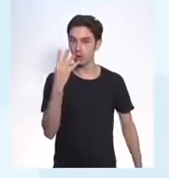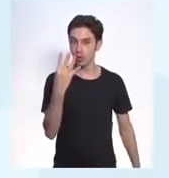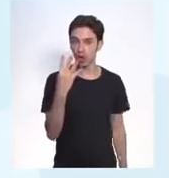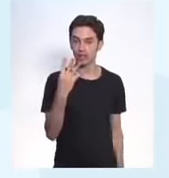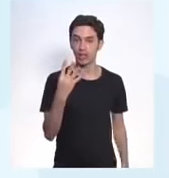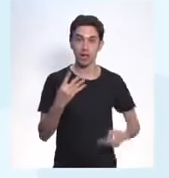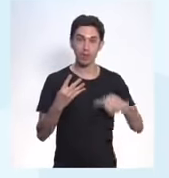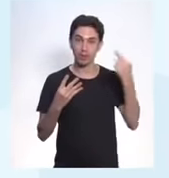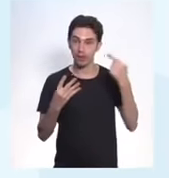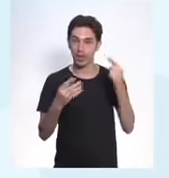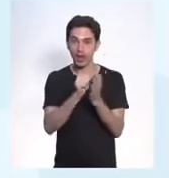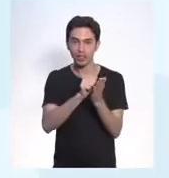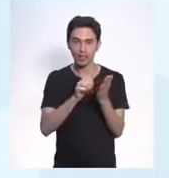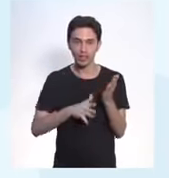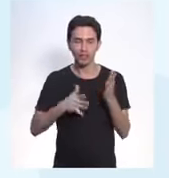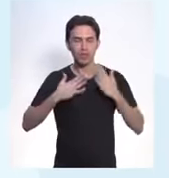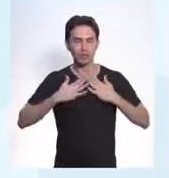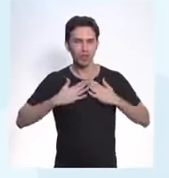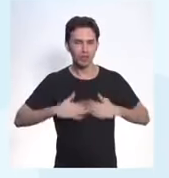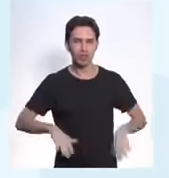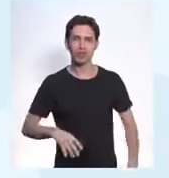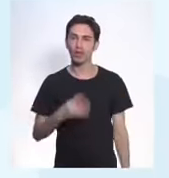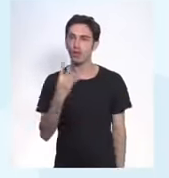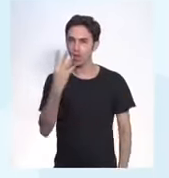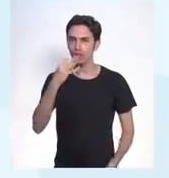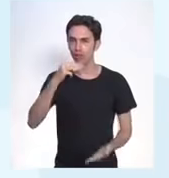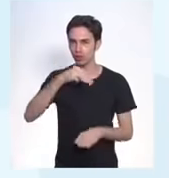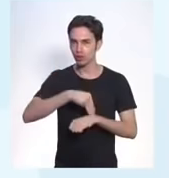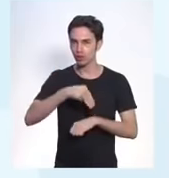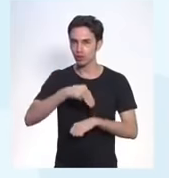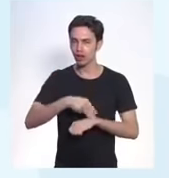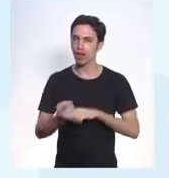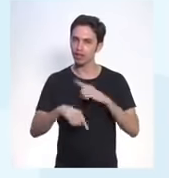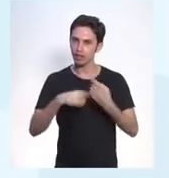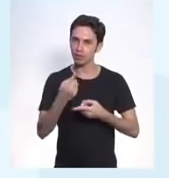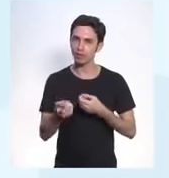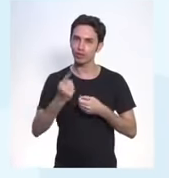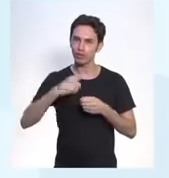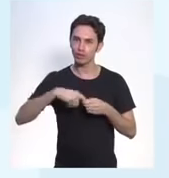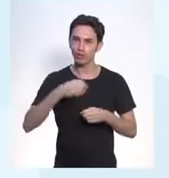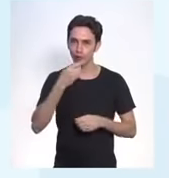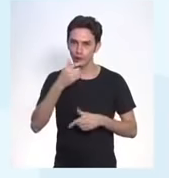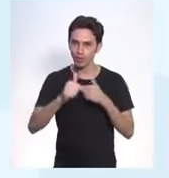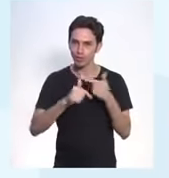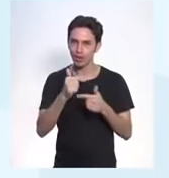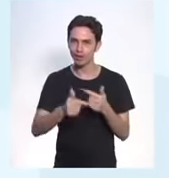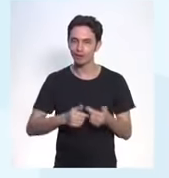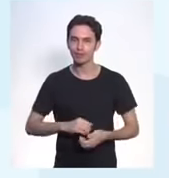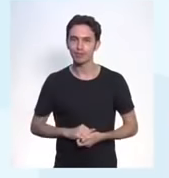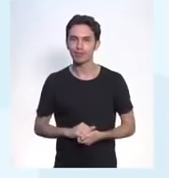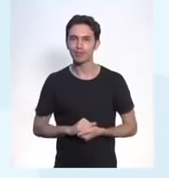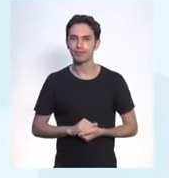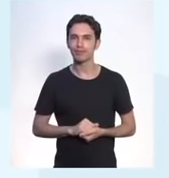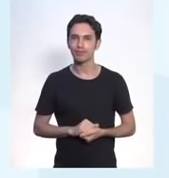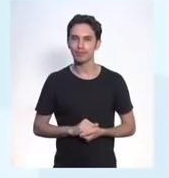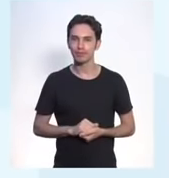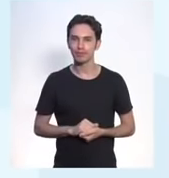atividade aí prende bem devagarzinho quatro minutinhos a gente já retorna bom trabalho